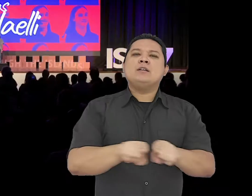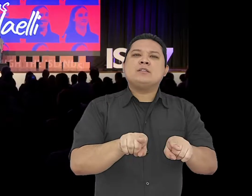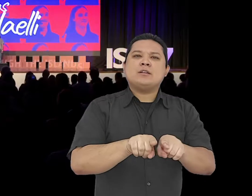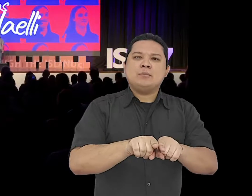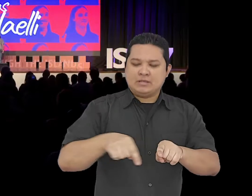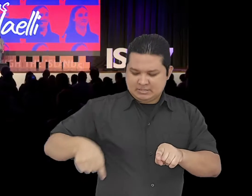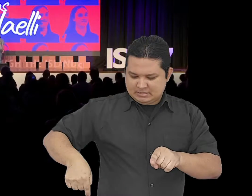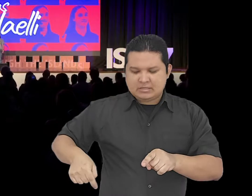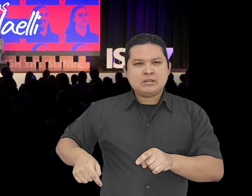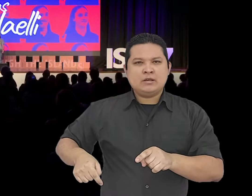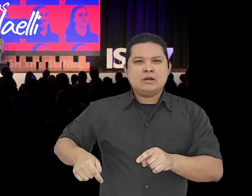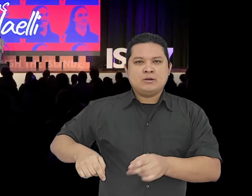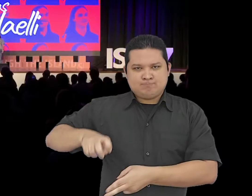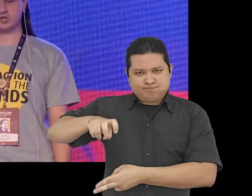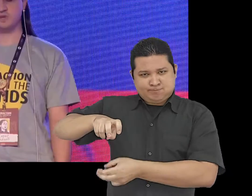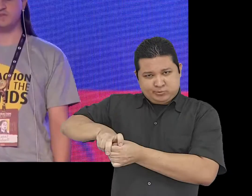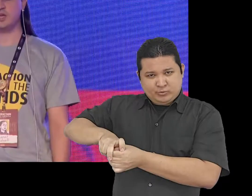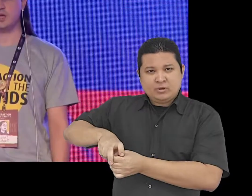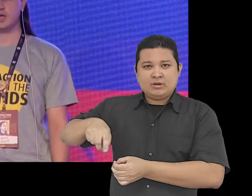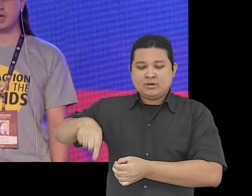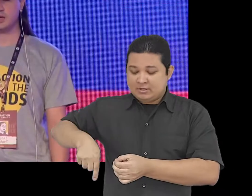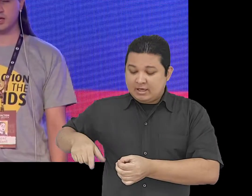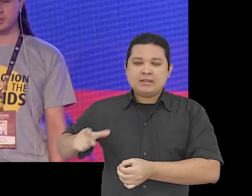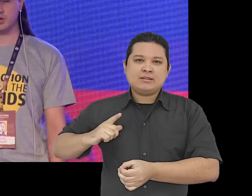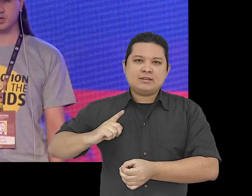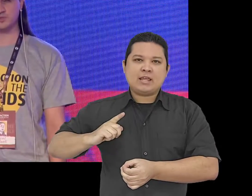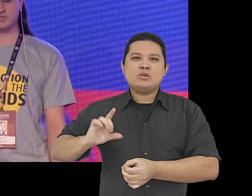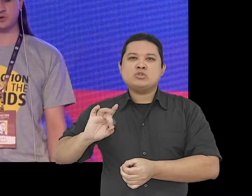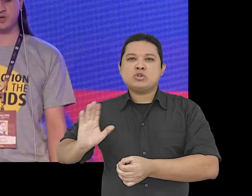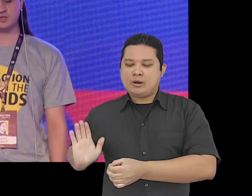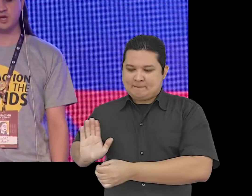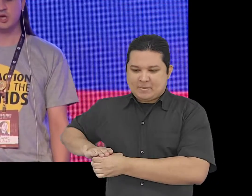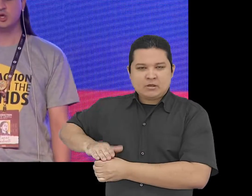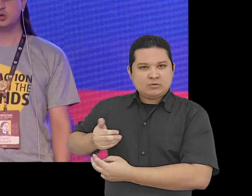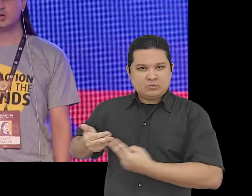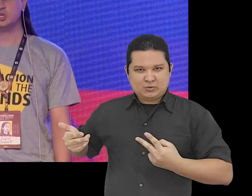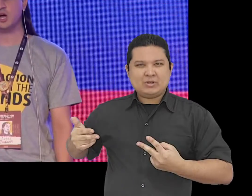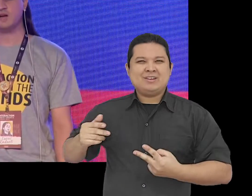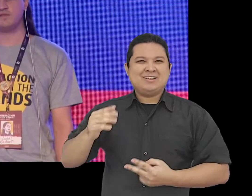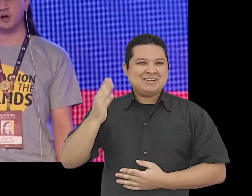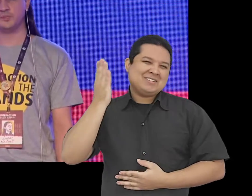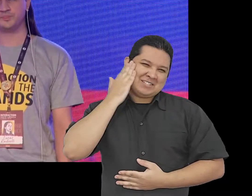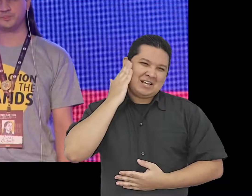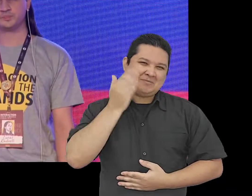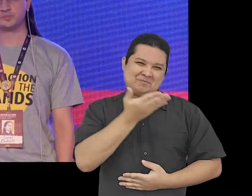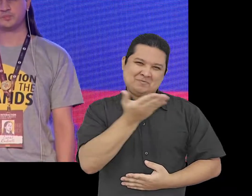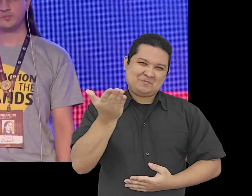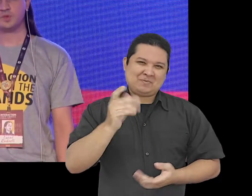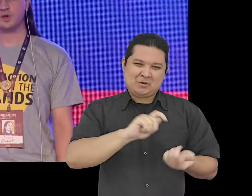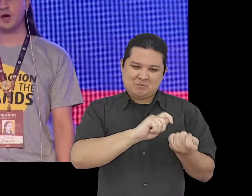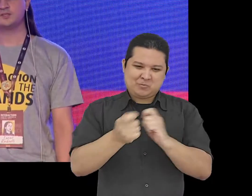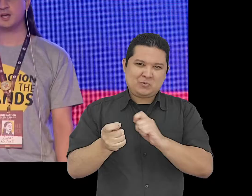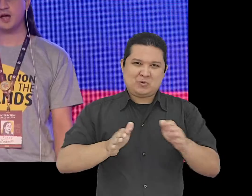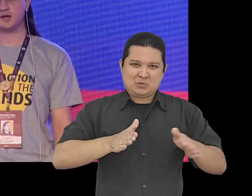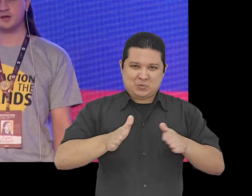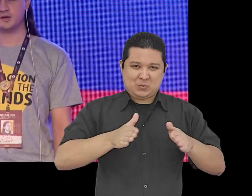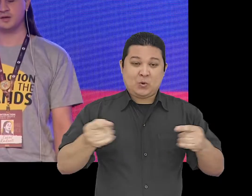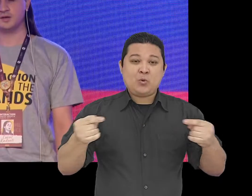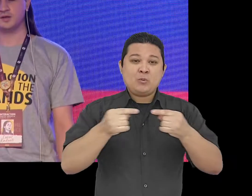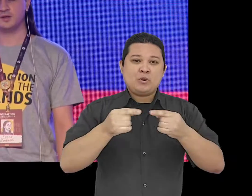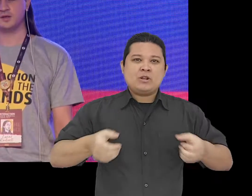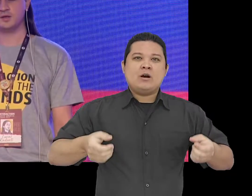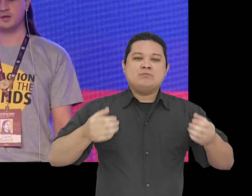ela tem apenas a tampa de baixo, enfim, é aquele banheiro que você já conhece. E eu não achava a